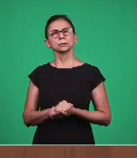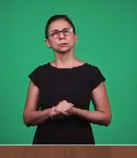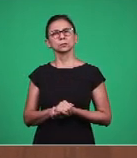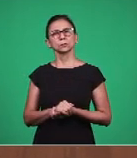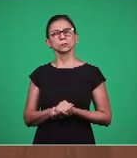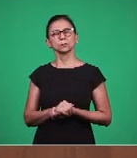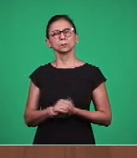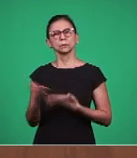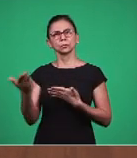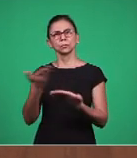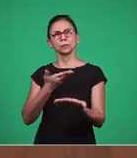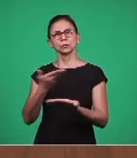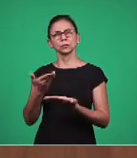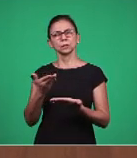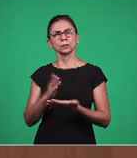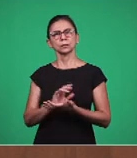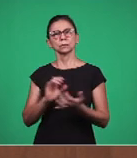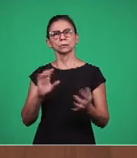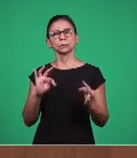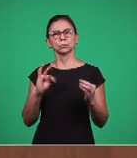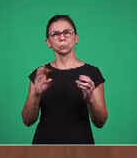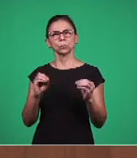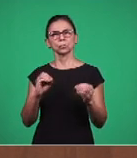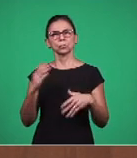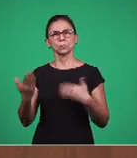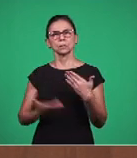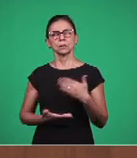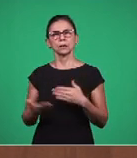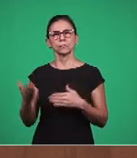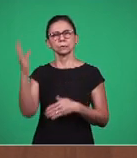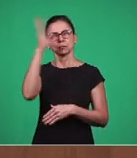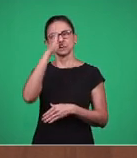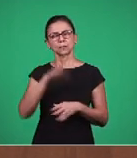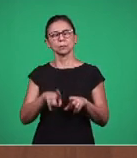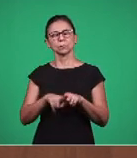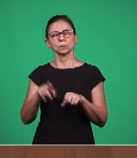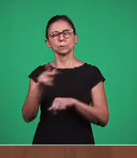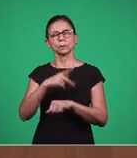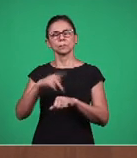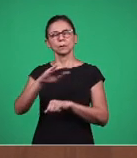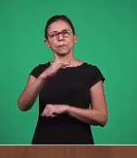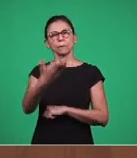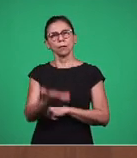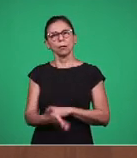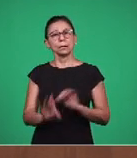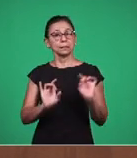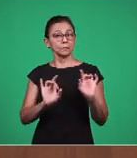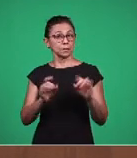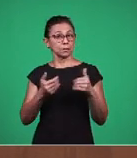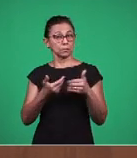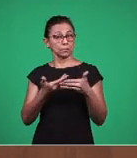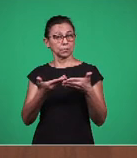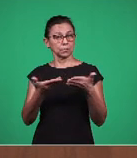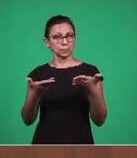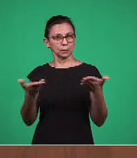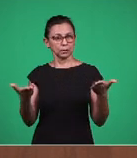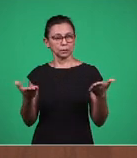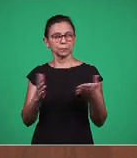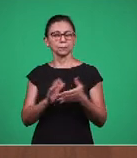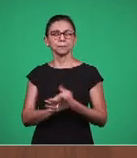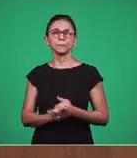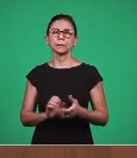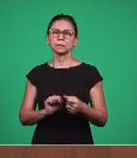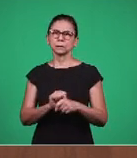Brasil e do exterior e, particularmente, fazemos a saudação toda especial ao seminário. Os irmãos